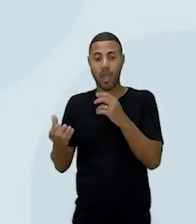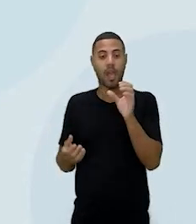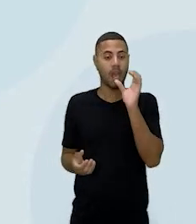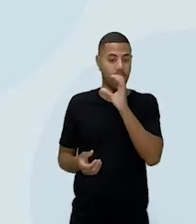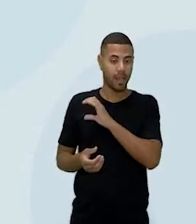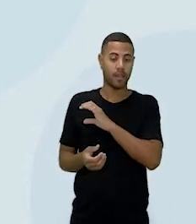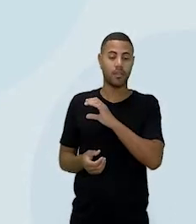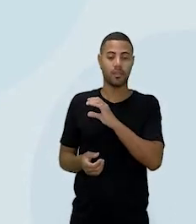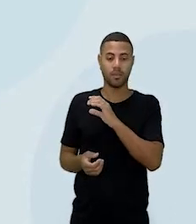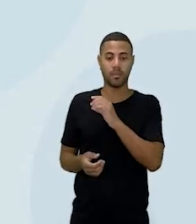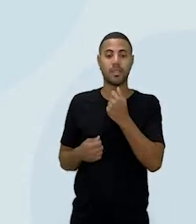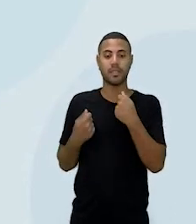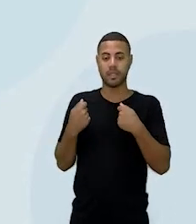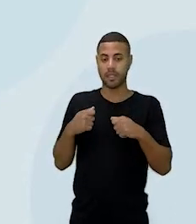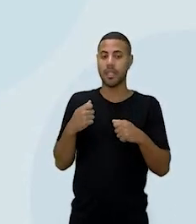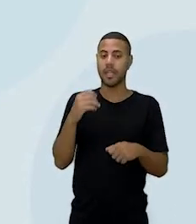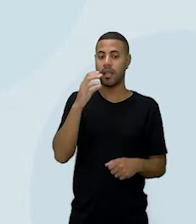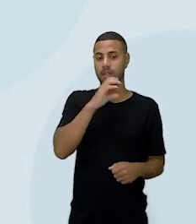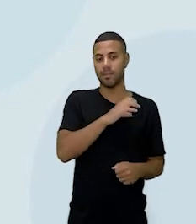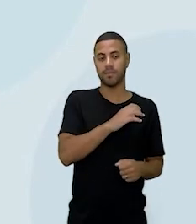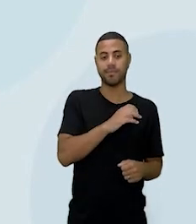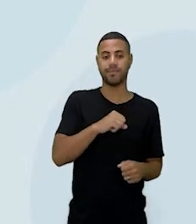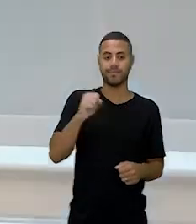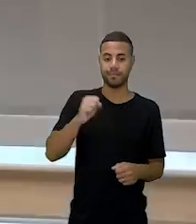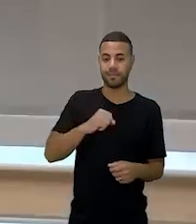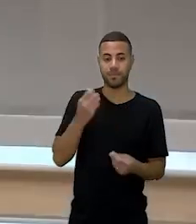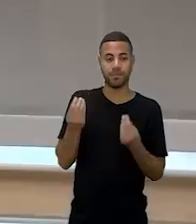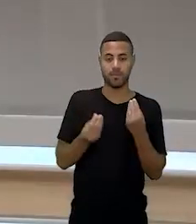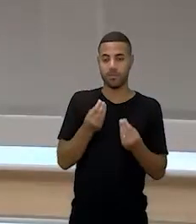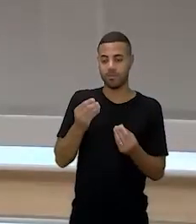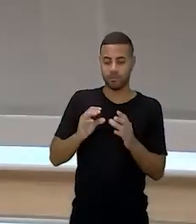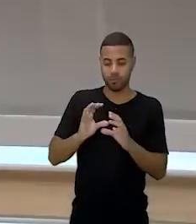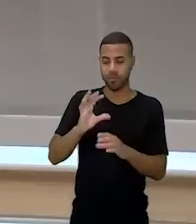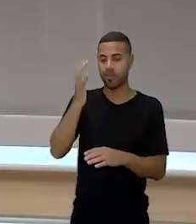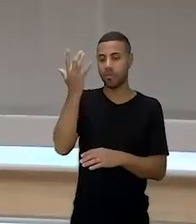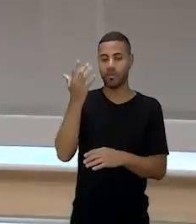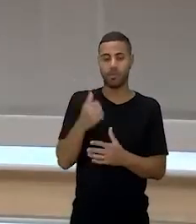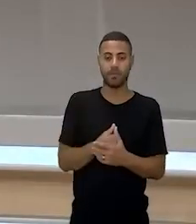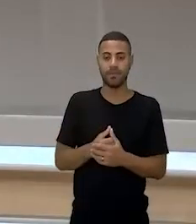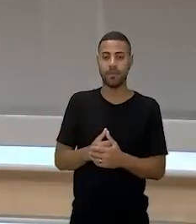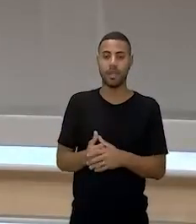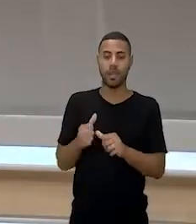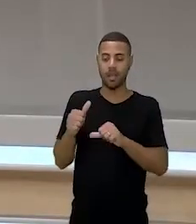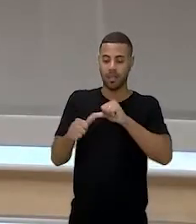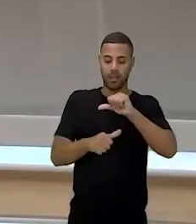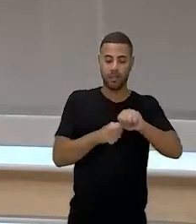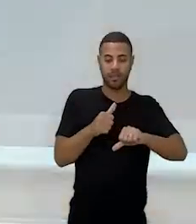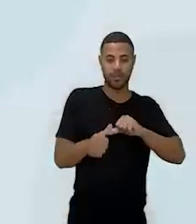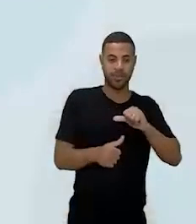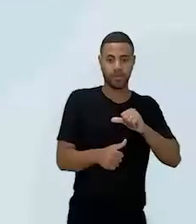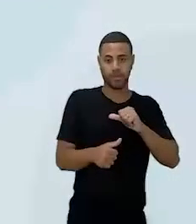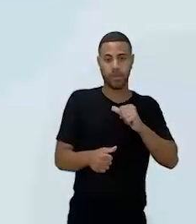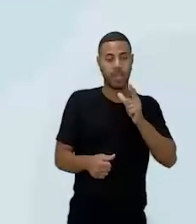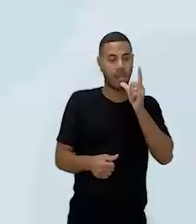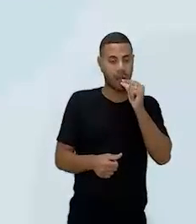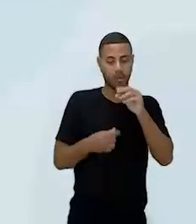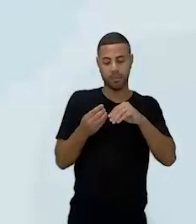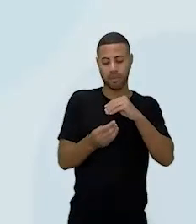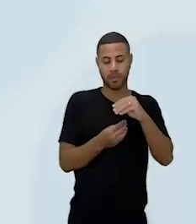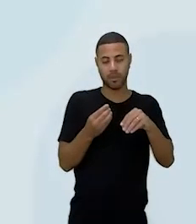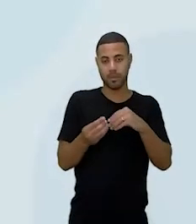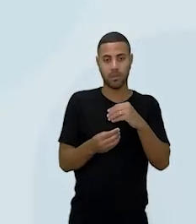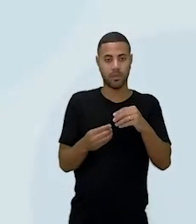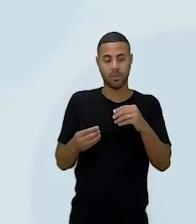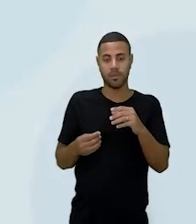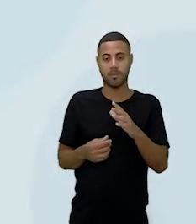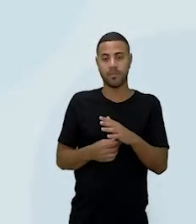lá, o processo necessita de calor para acontecer. Nesse caso, é o inverso, ou seja, nós